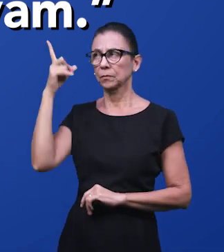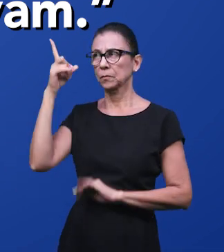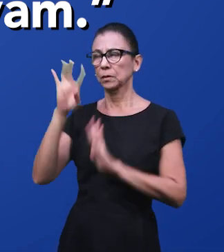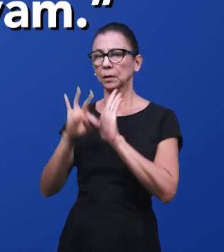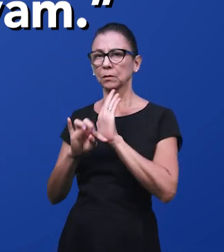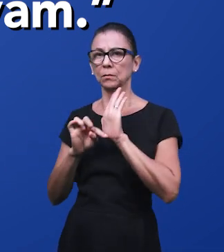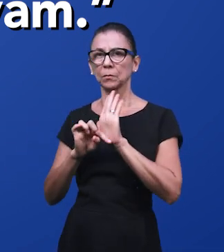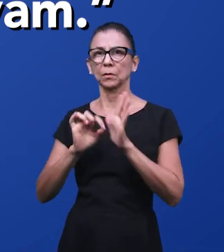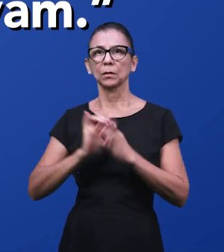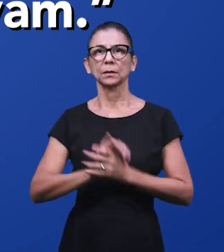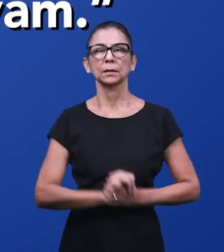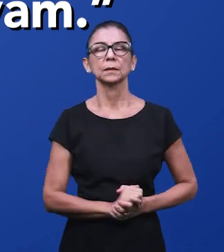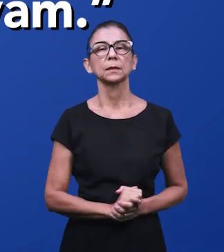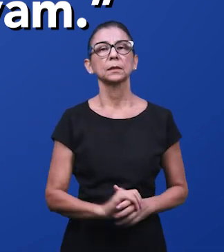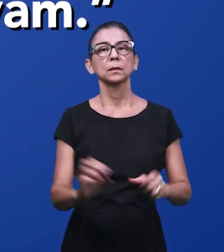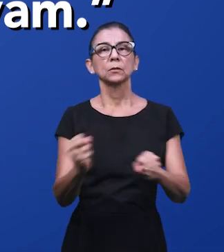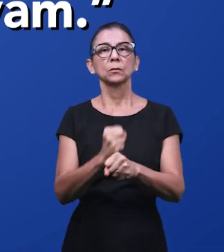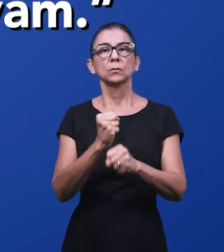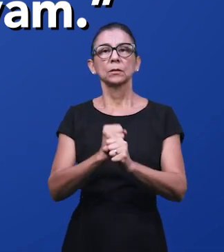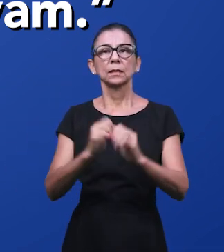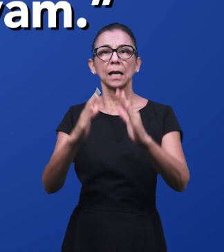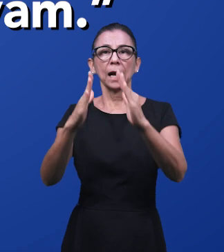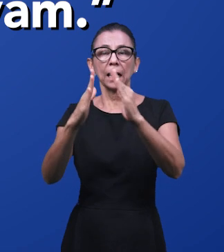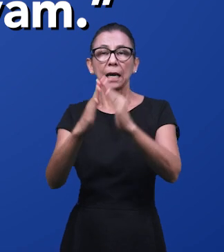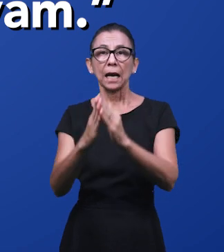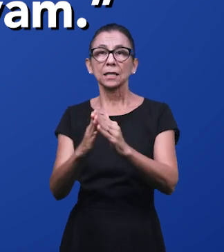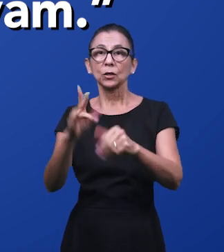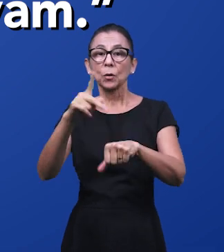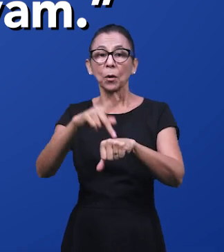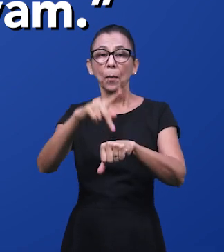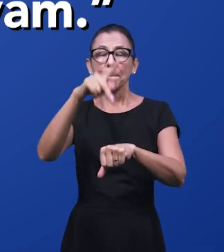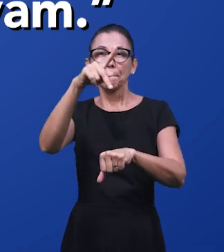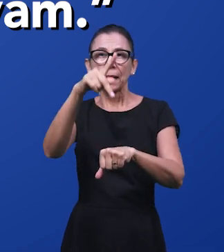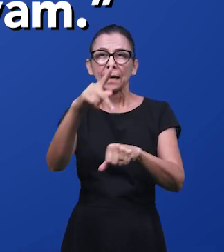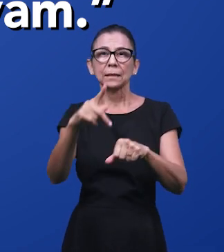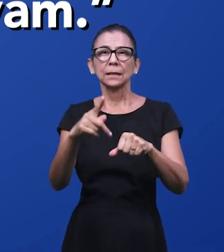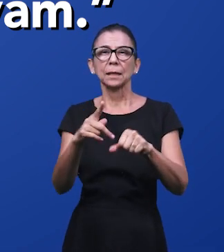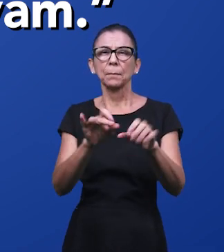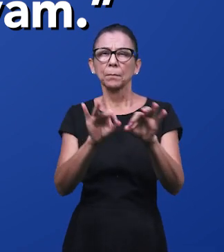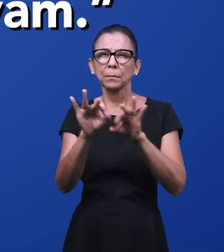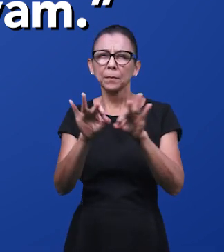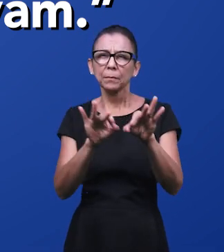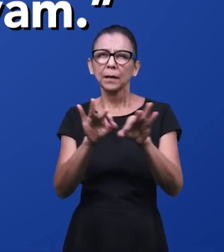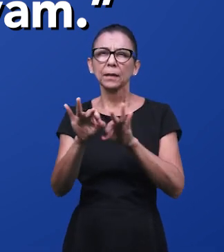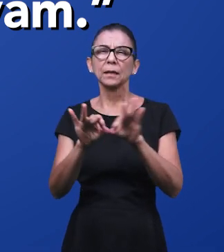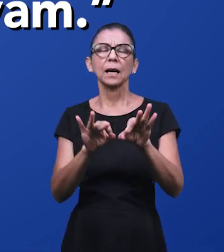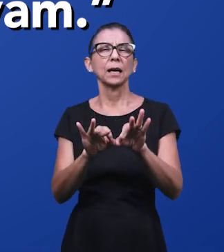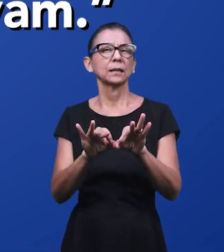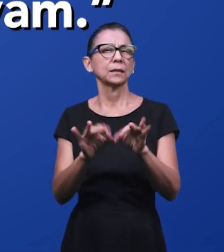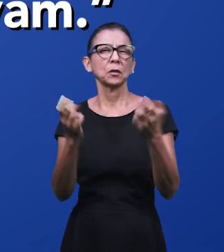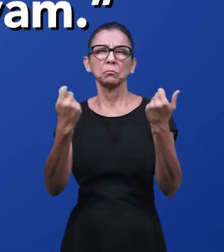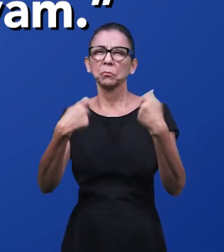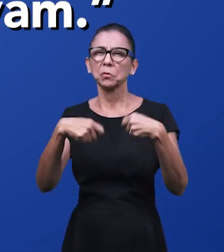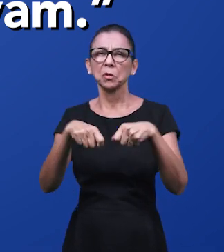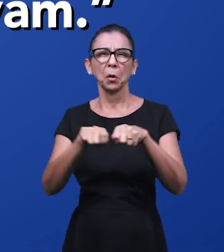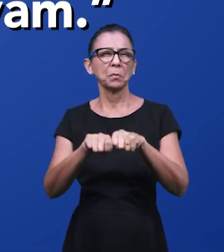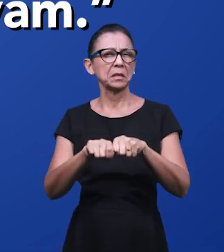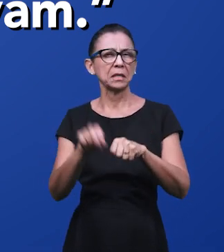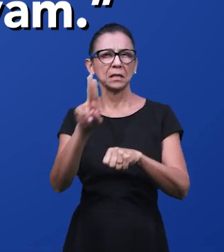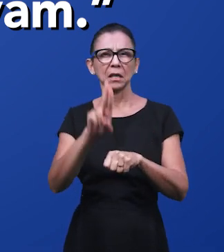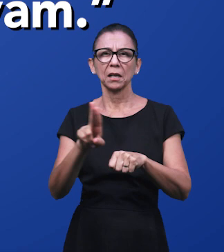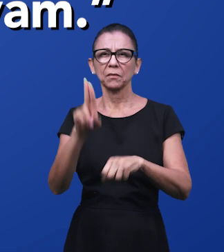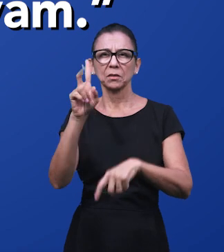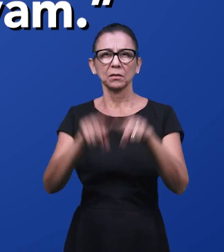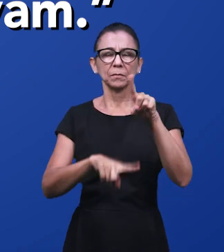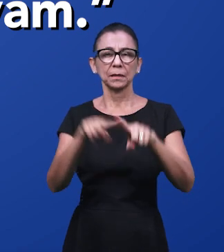já preparadas nas pedreiras, de maneira que nem martelo, nem machado, nem instrumento algum de ferro se ouviu na